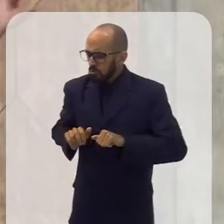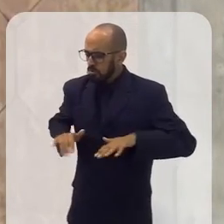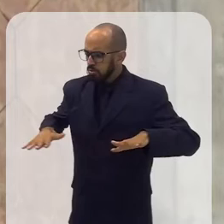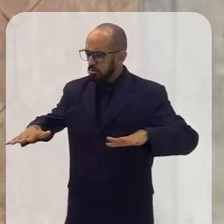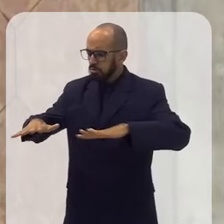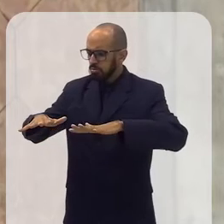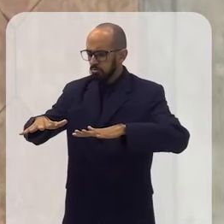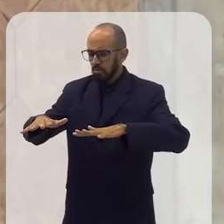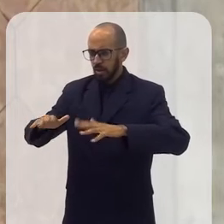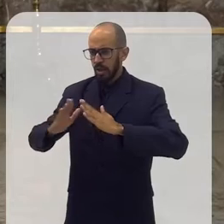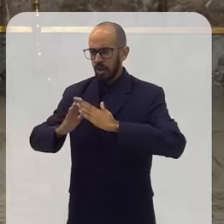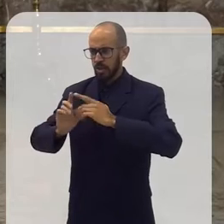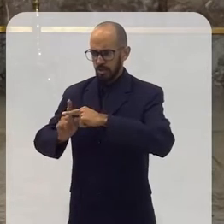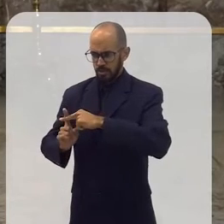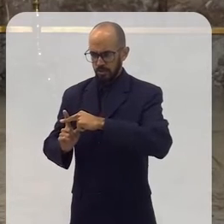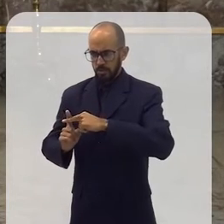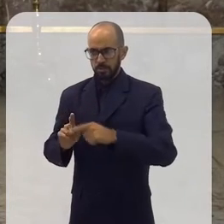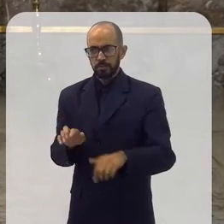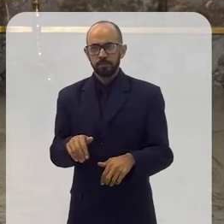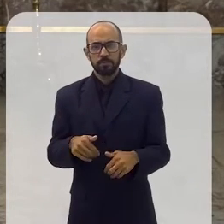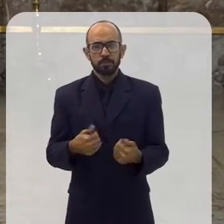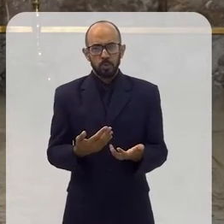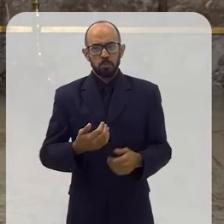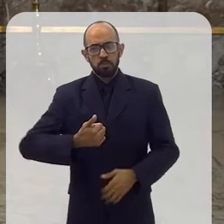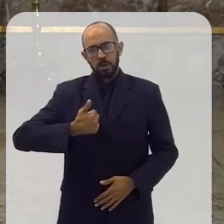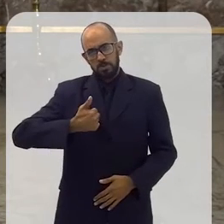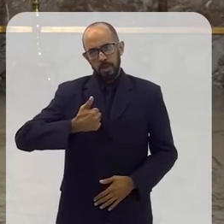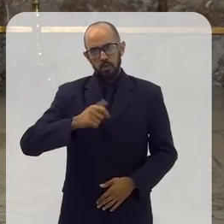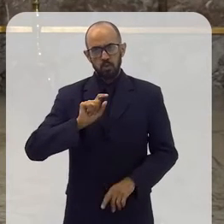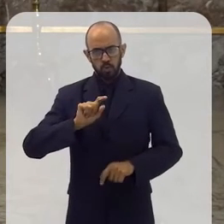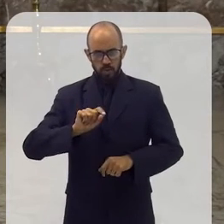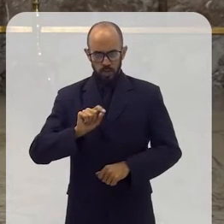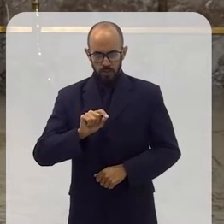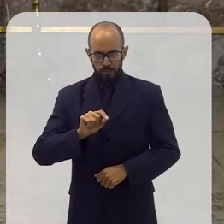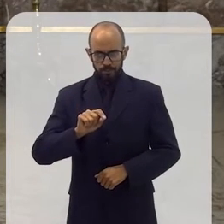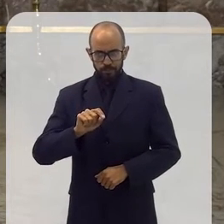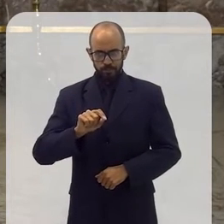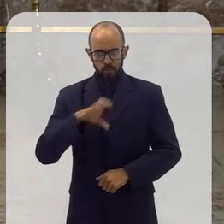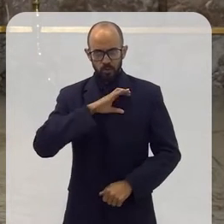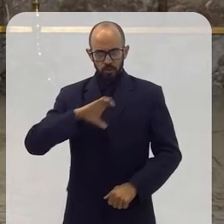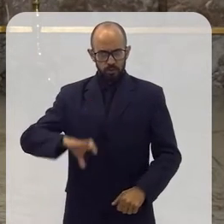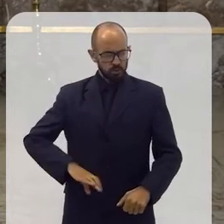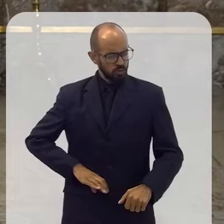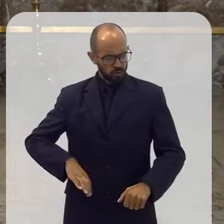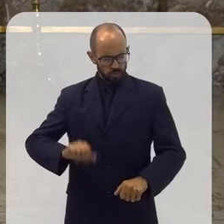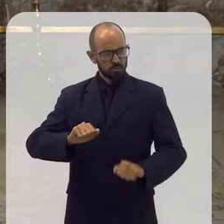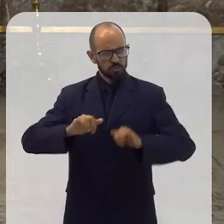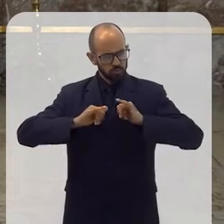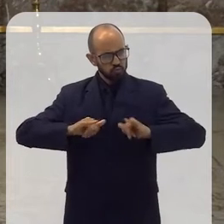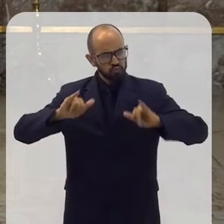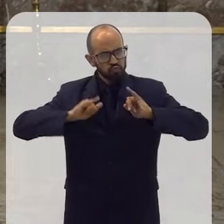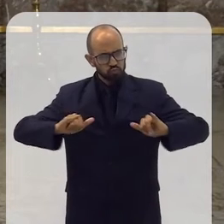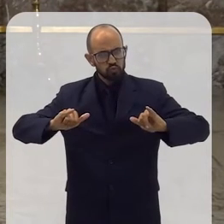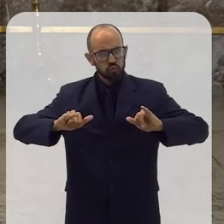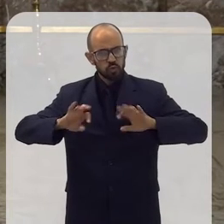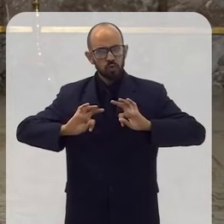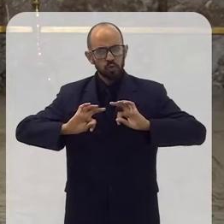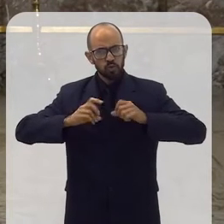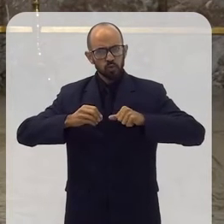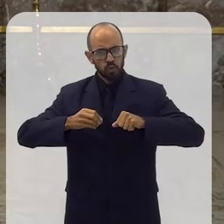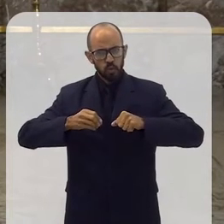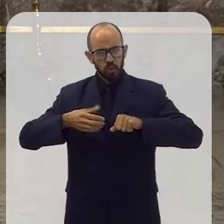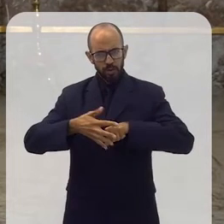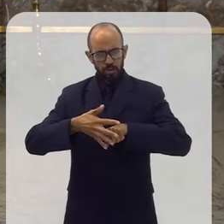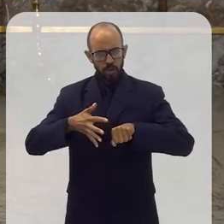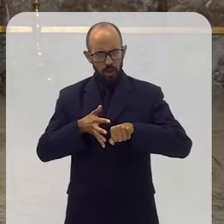espalhar a igreja pelo mundo? Em primeiro lugar, o cristianismo é espalhado em todo o mundo.